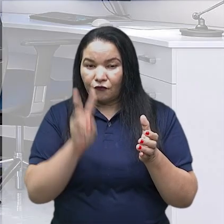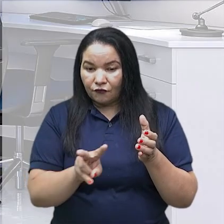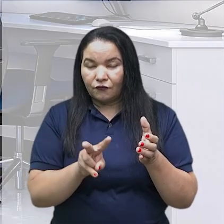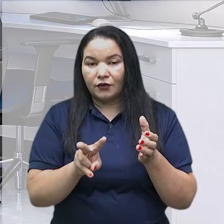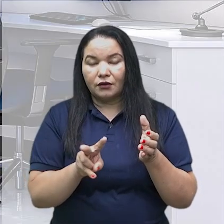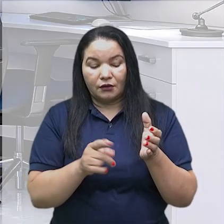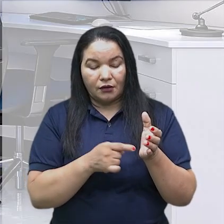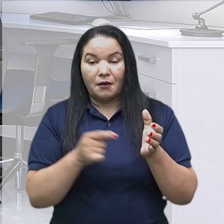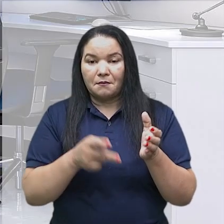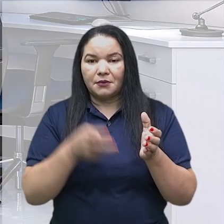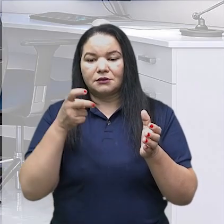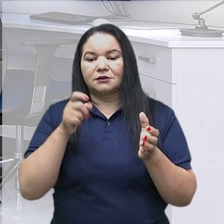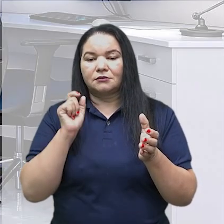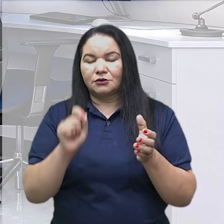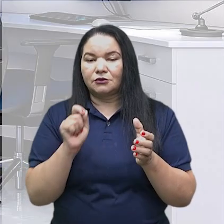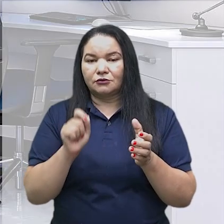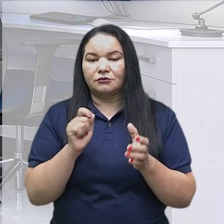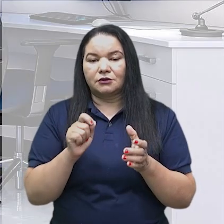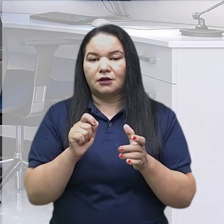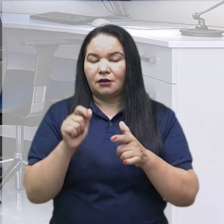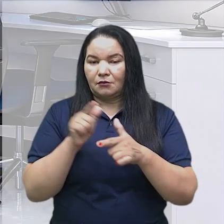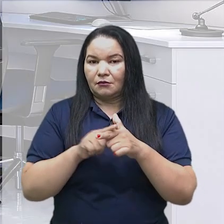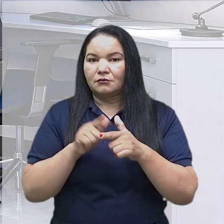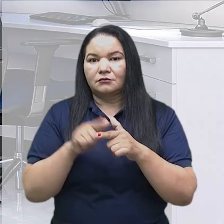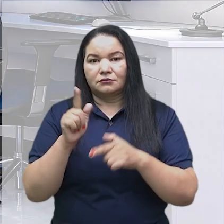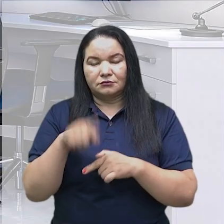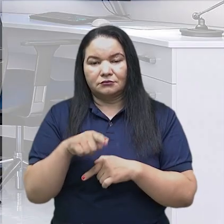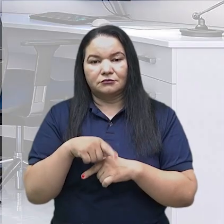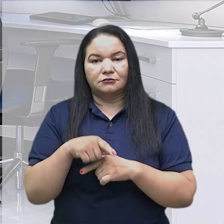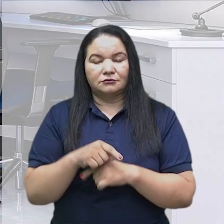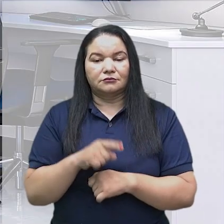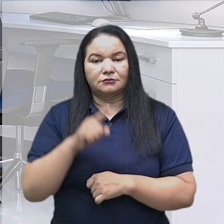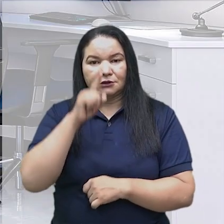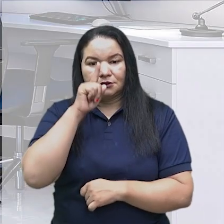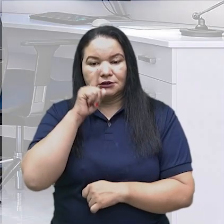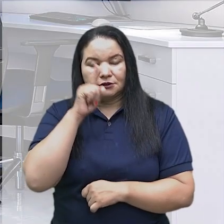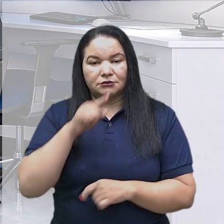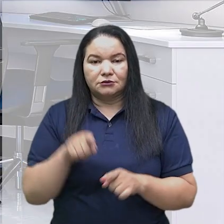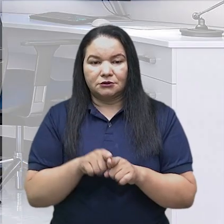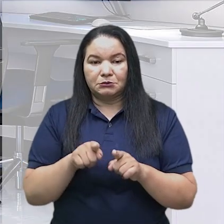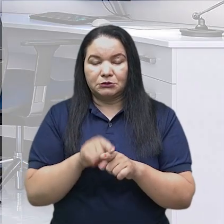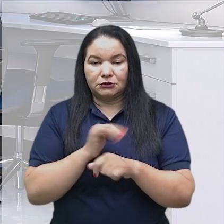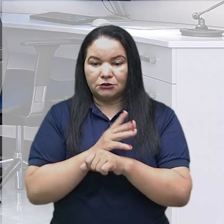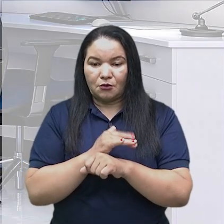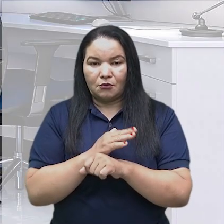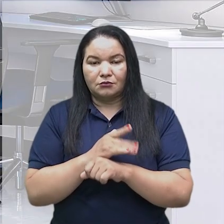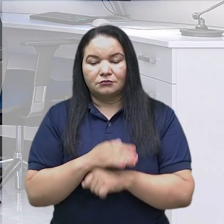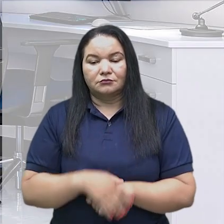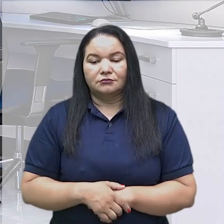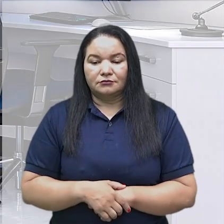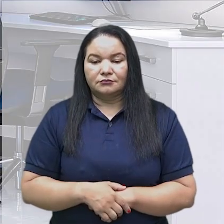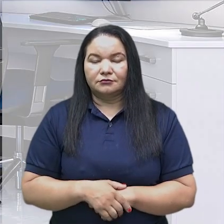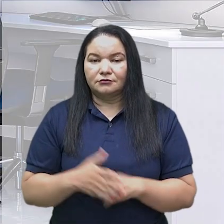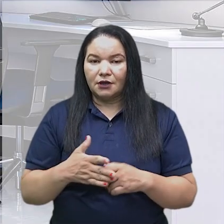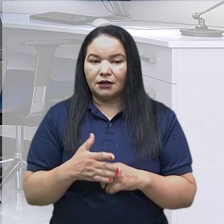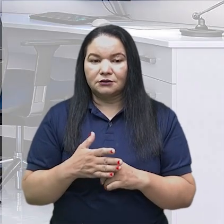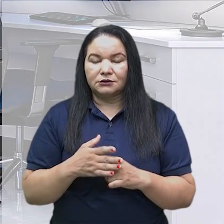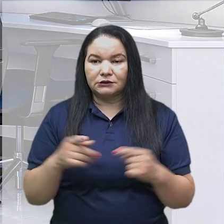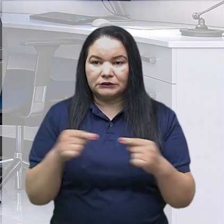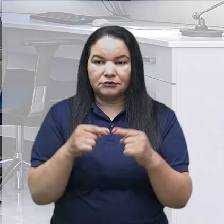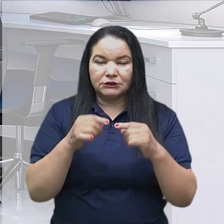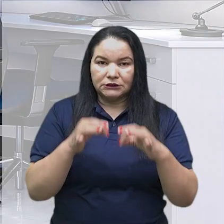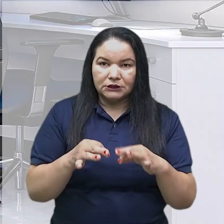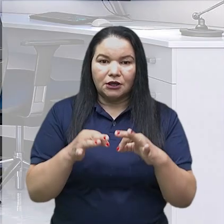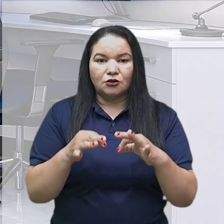ambiente indica, né, que ali a substância tóxica não está identificada qual a sua toxicidade, mas que eventualmente ela